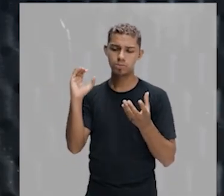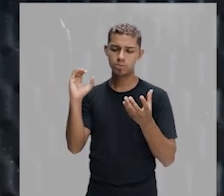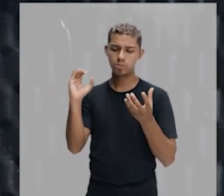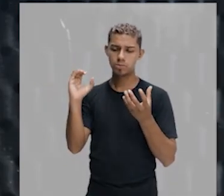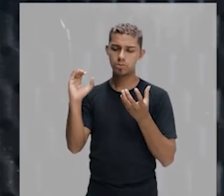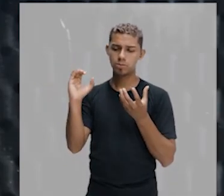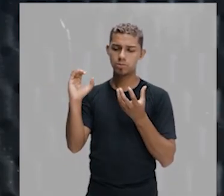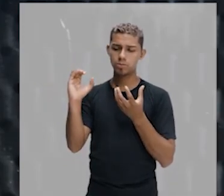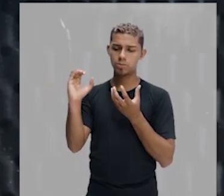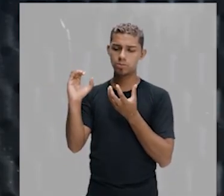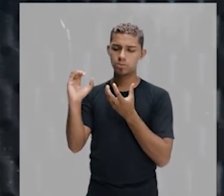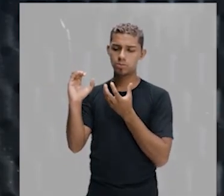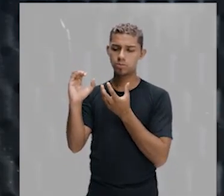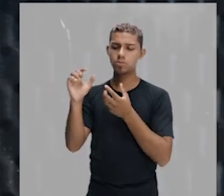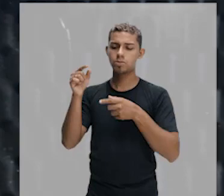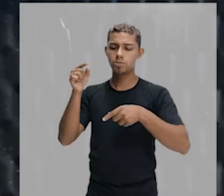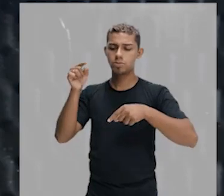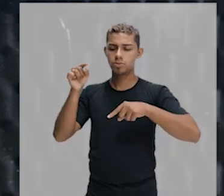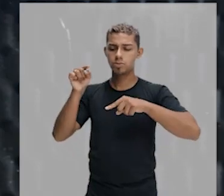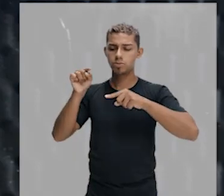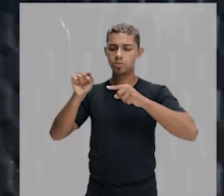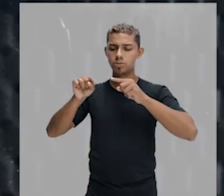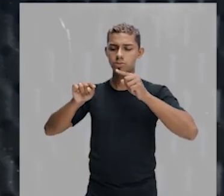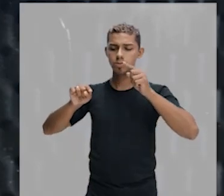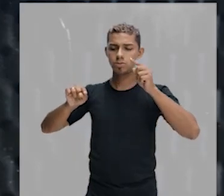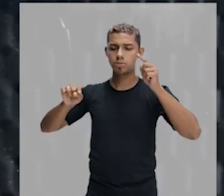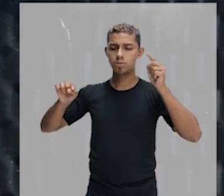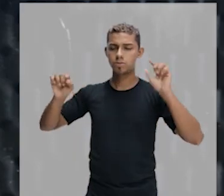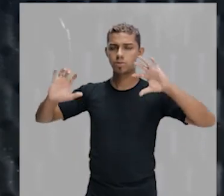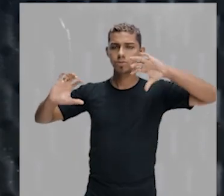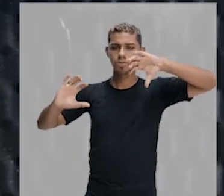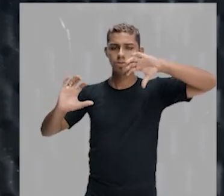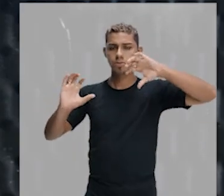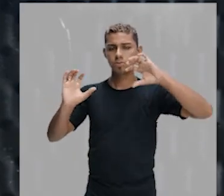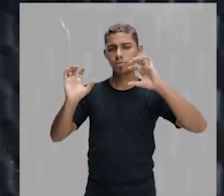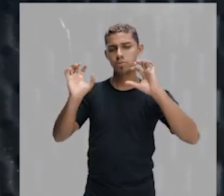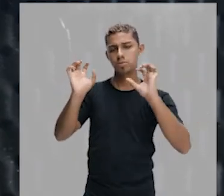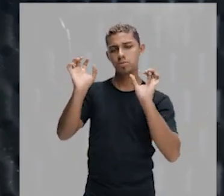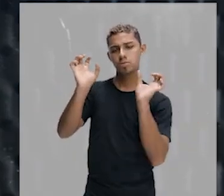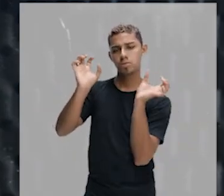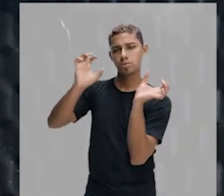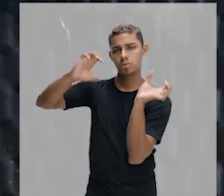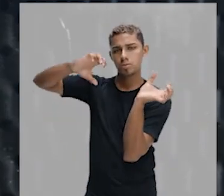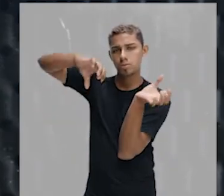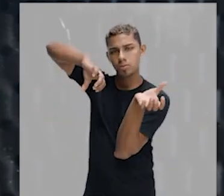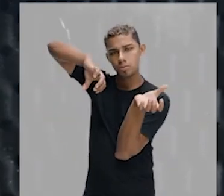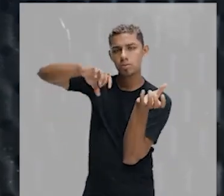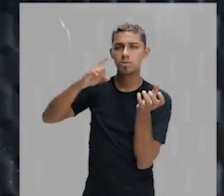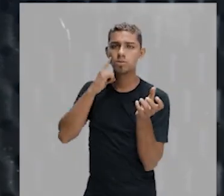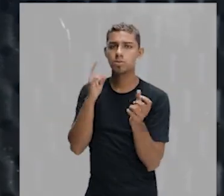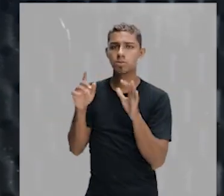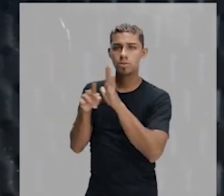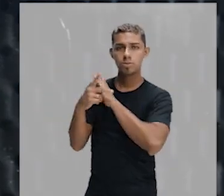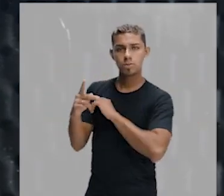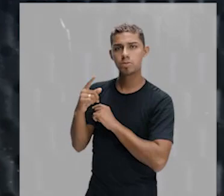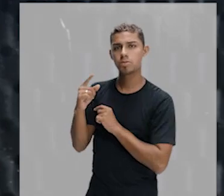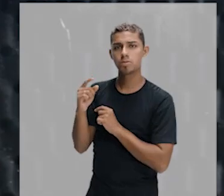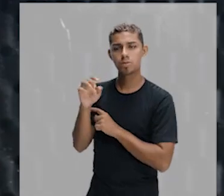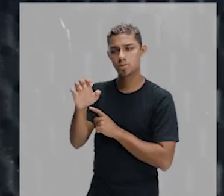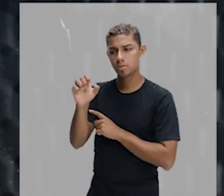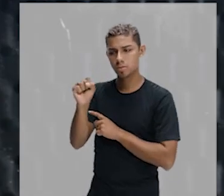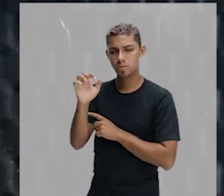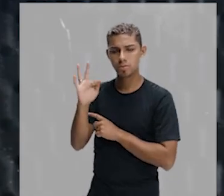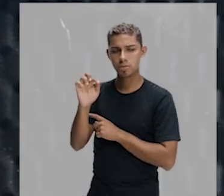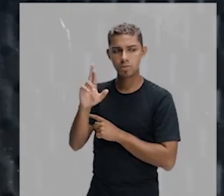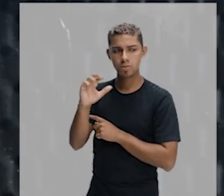como se fosse uma meia esfera, não é isso? Certo? A parte de uma esfera que faz esse movimento. E quando está,